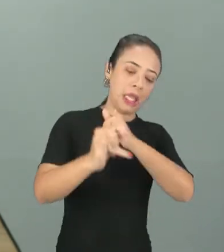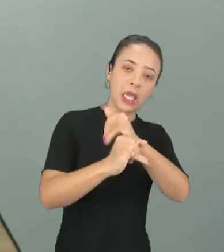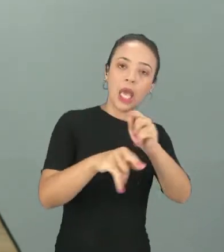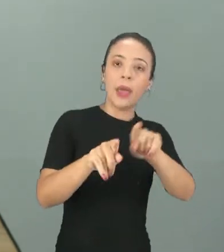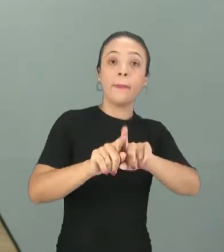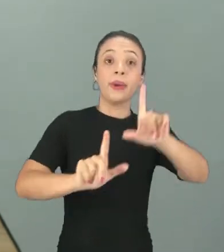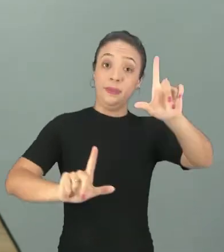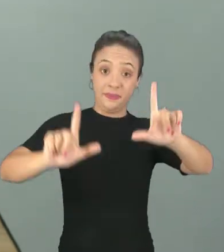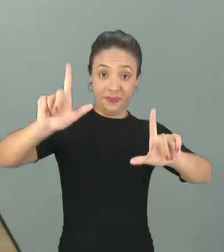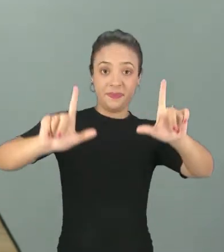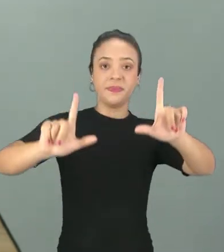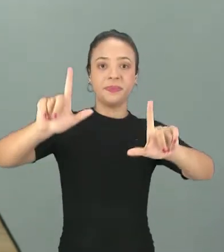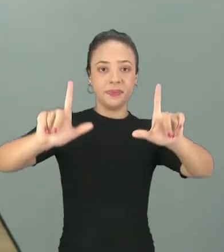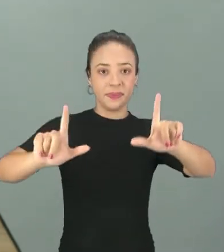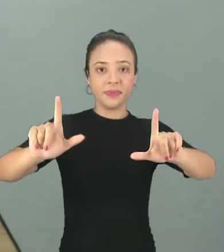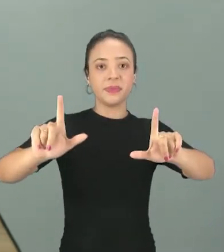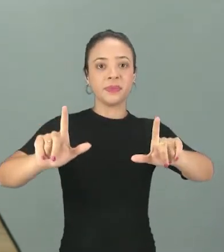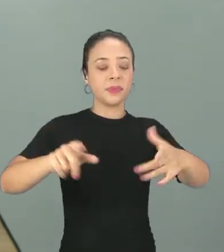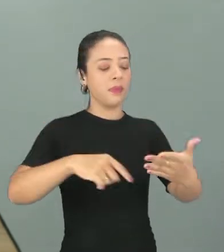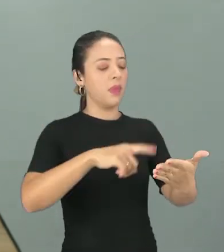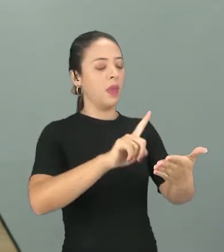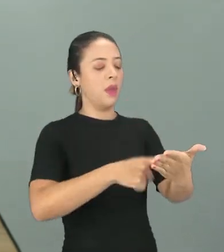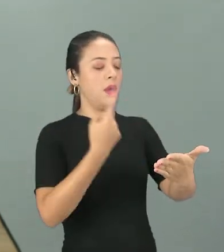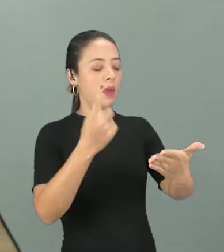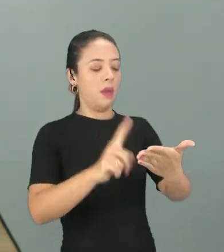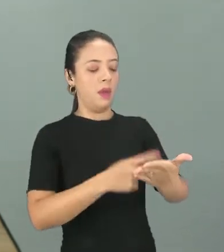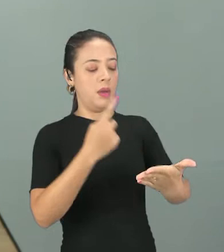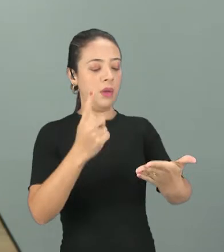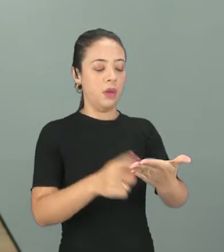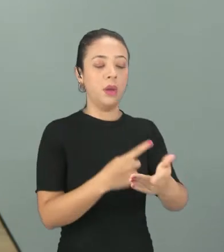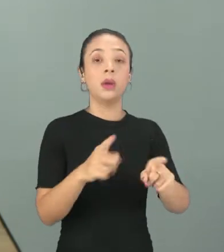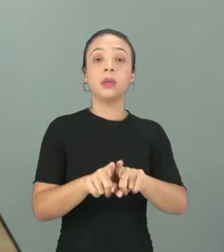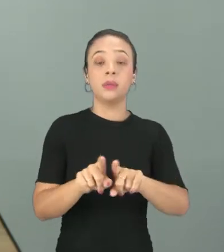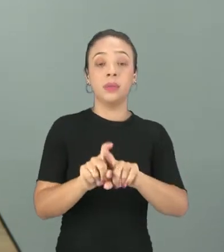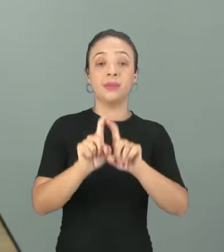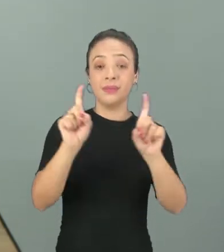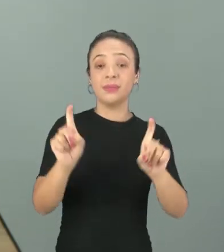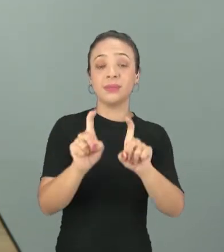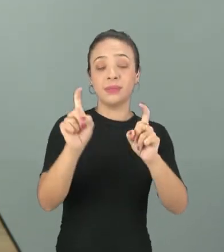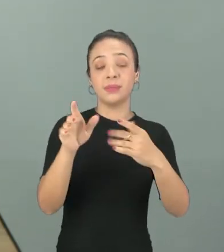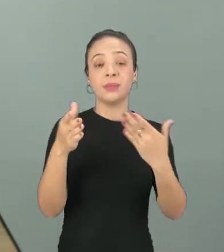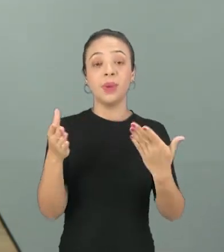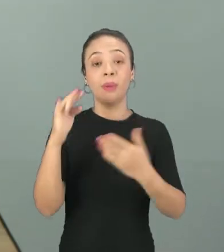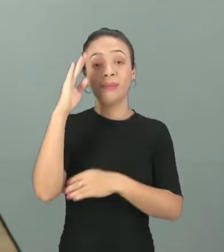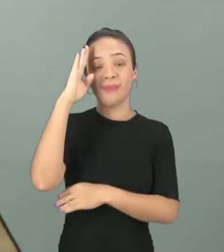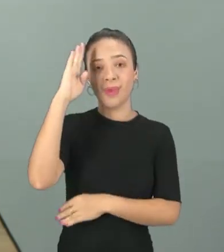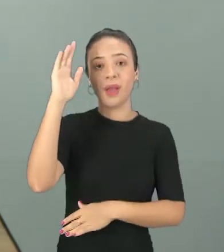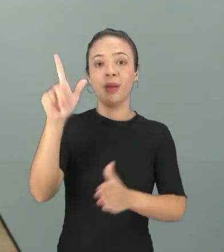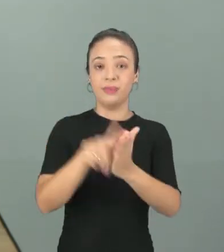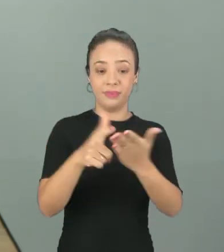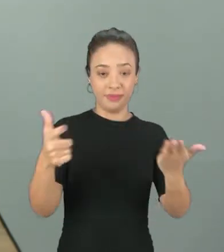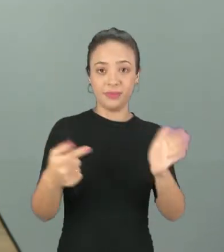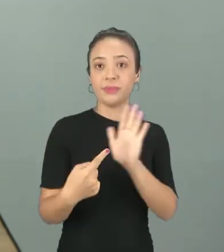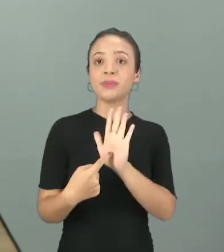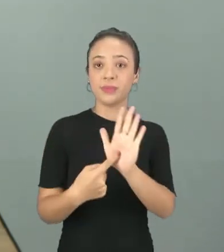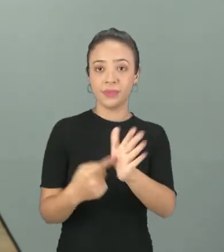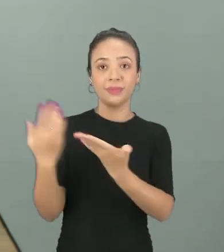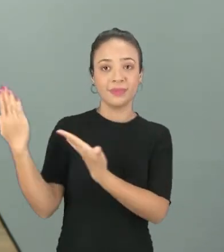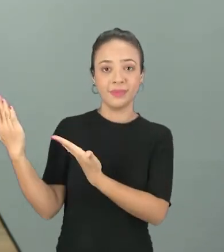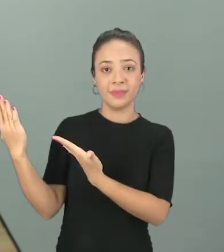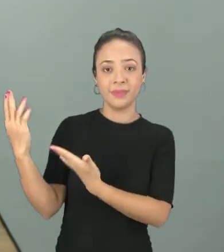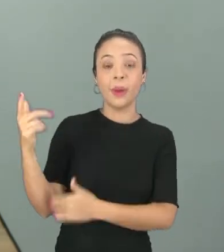na TV, em tablets, computadores. E o jornal, principalmente esse jornal impresso,